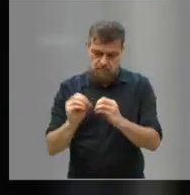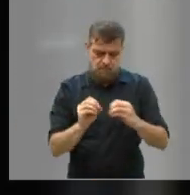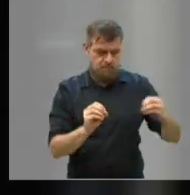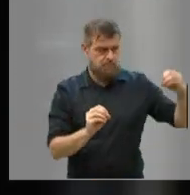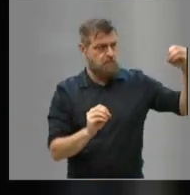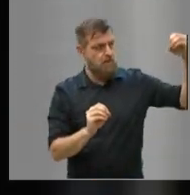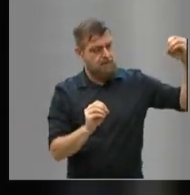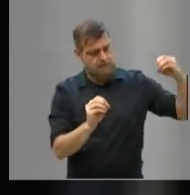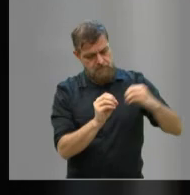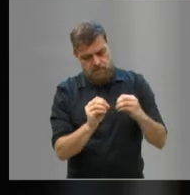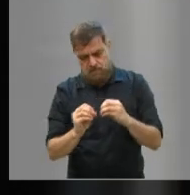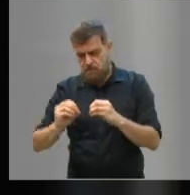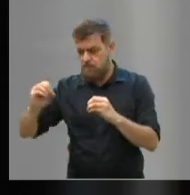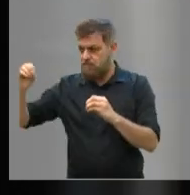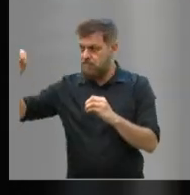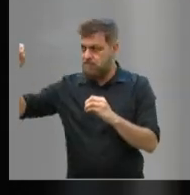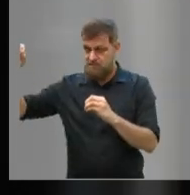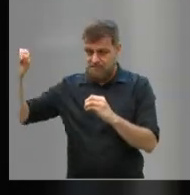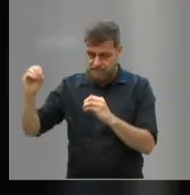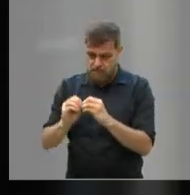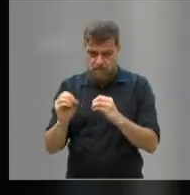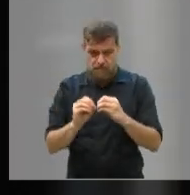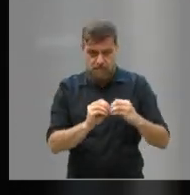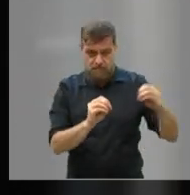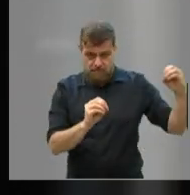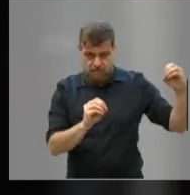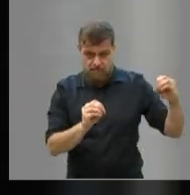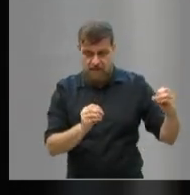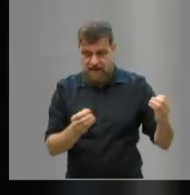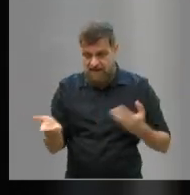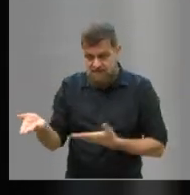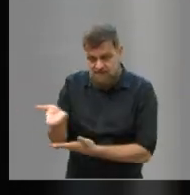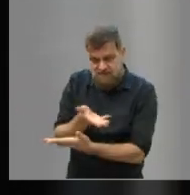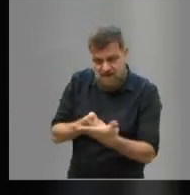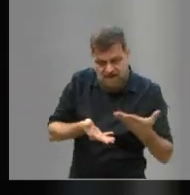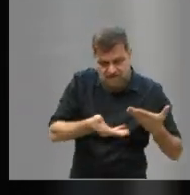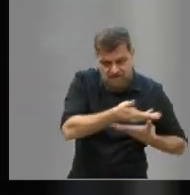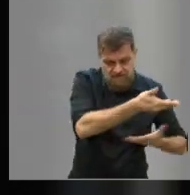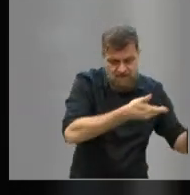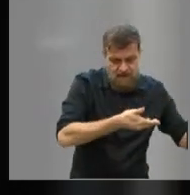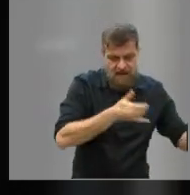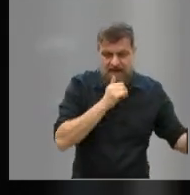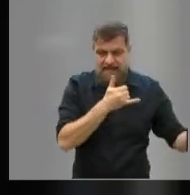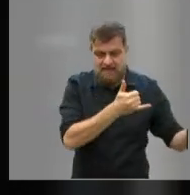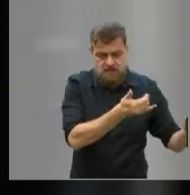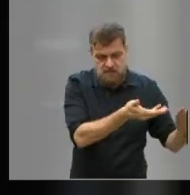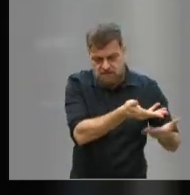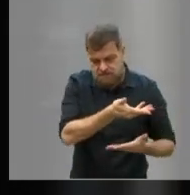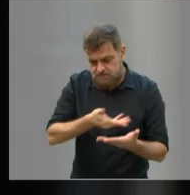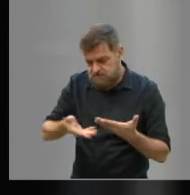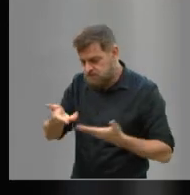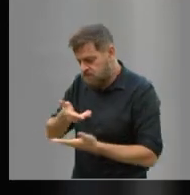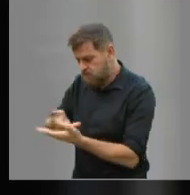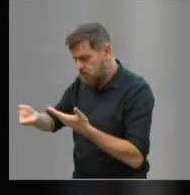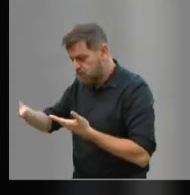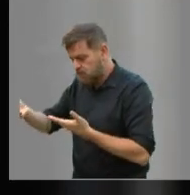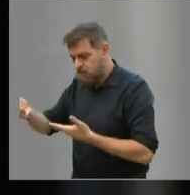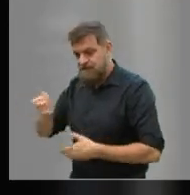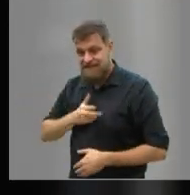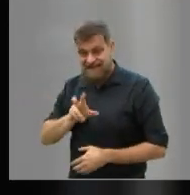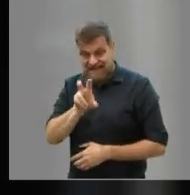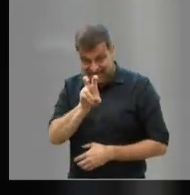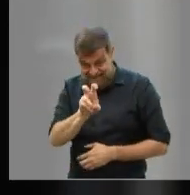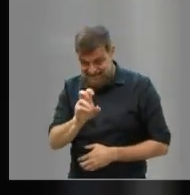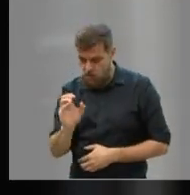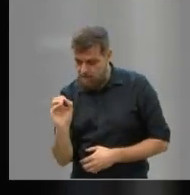altura e ganha velocidade. Quando ela bate em outra, ela transfere o que ela tem para outra esfera, que transfere para outra. Então tem 5